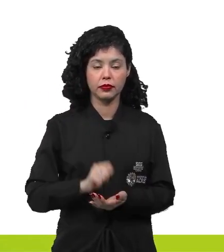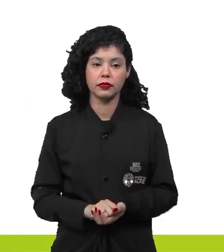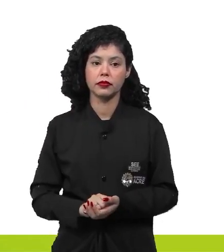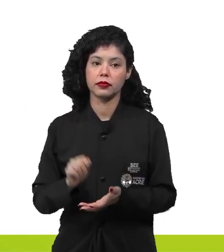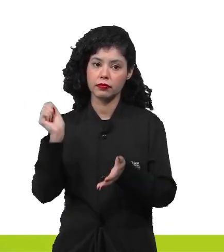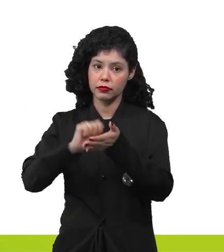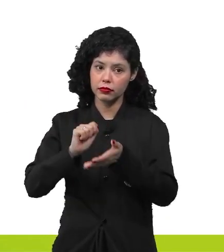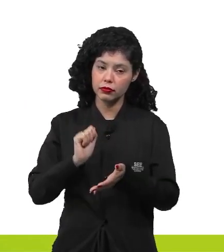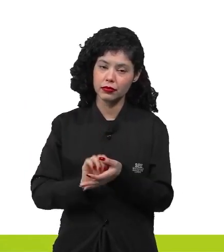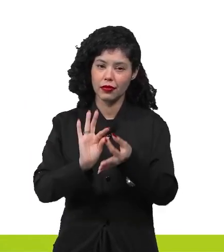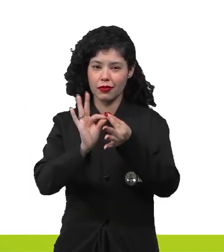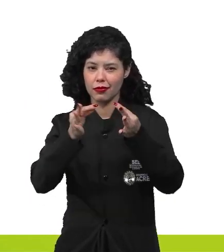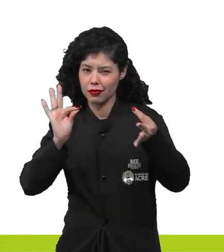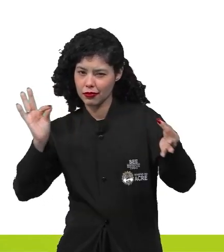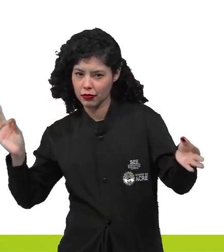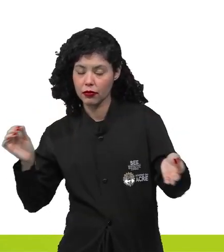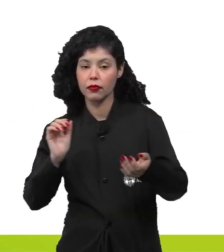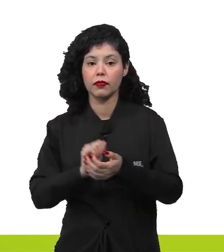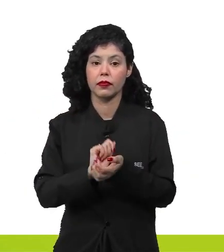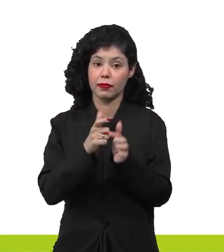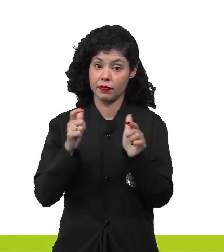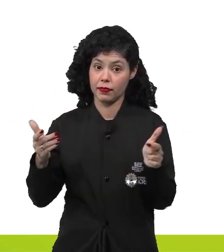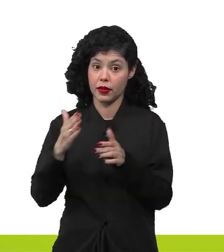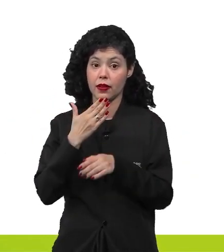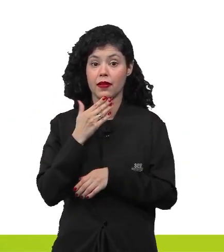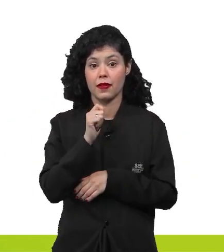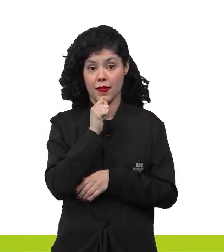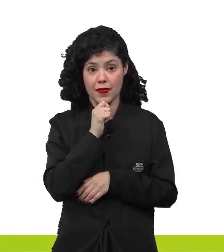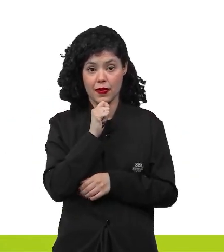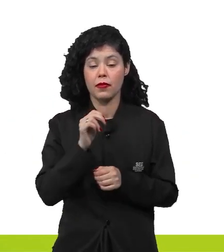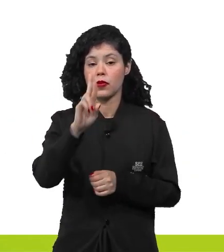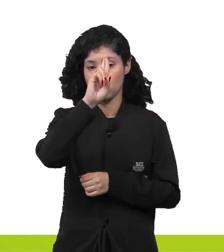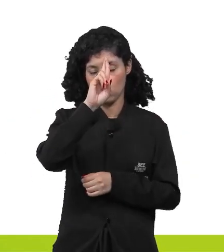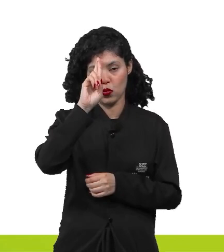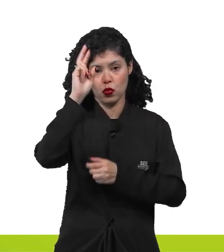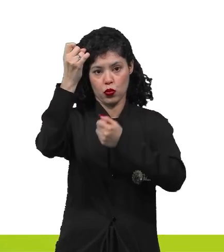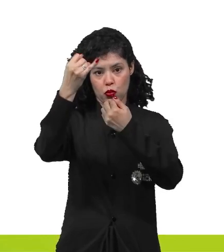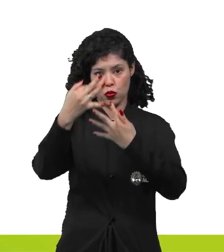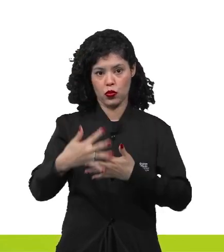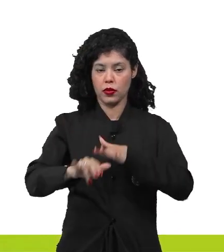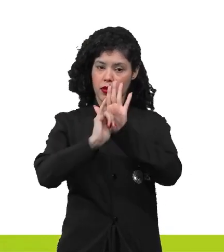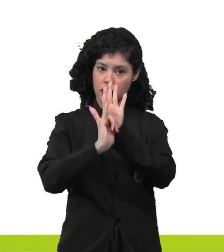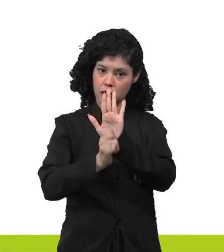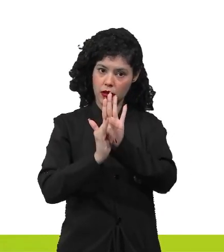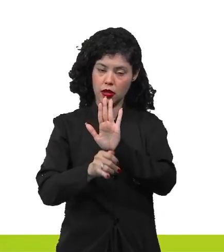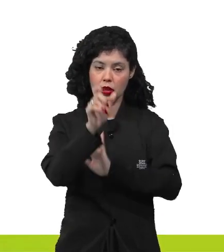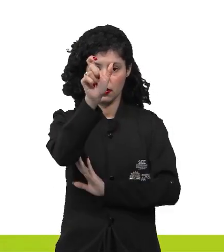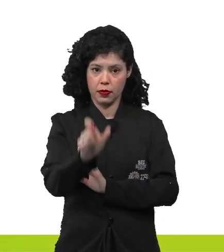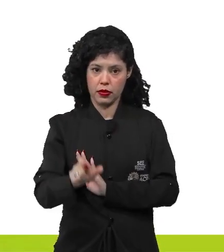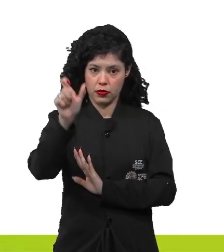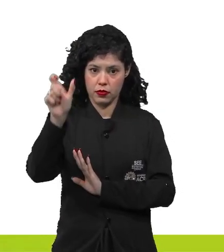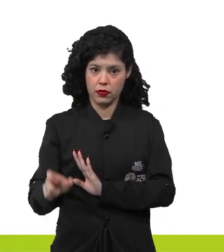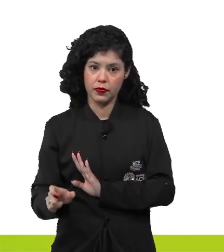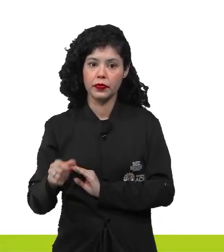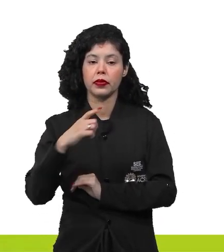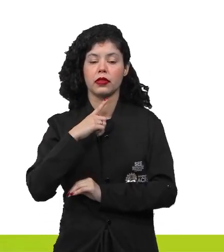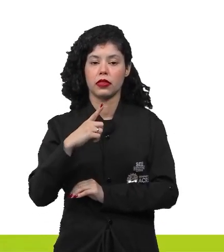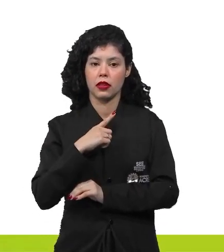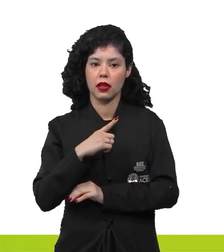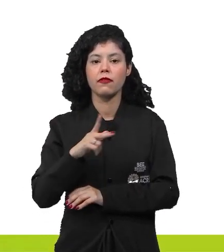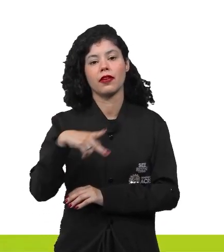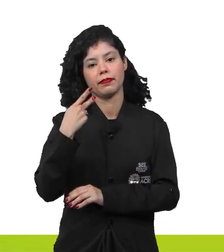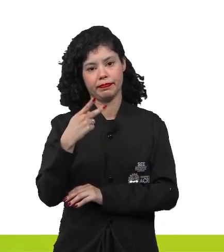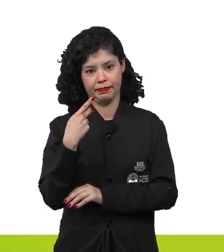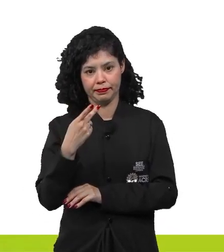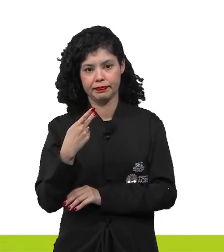uma escrita um pouco mais longa. Ou seja, ele fala de uma história que vai conter personagens, que vai ter